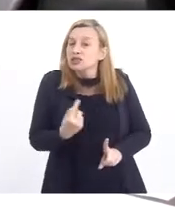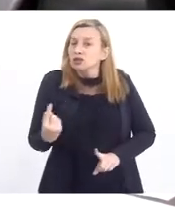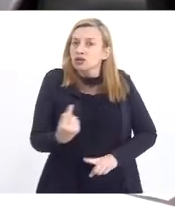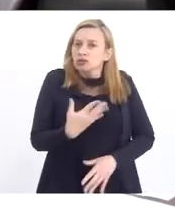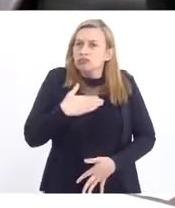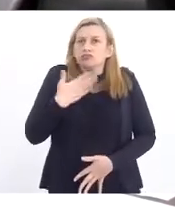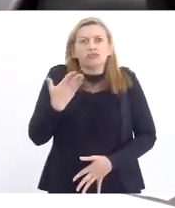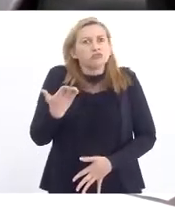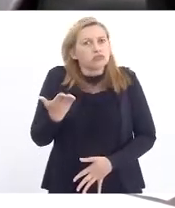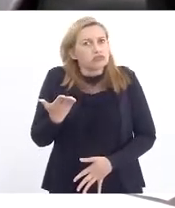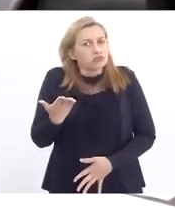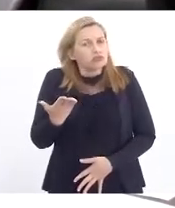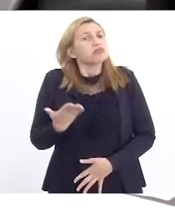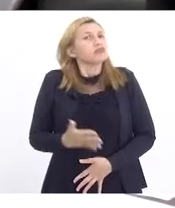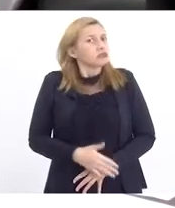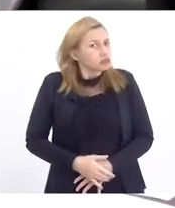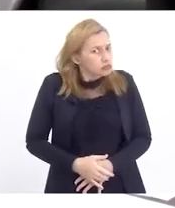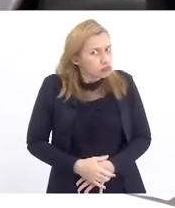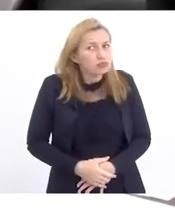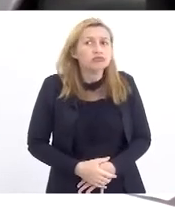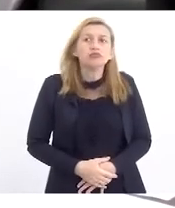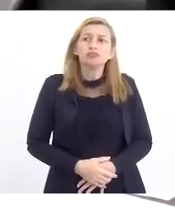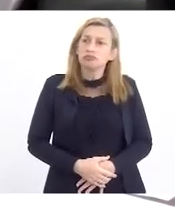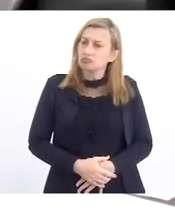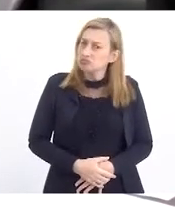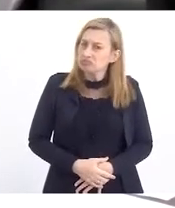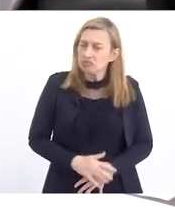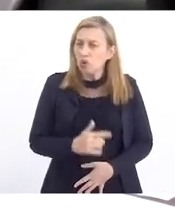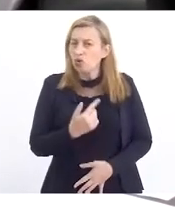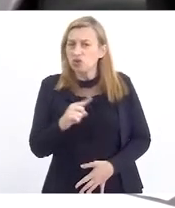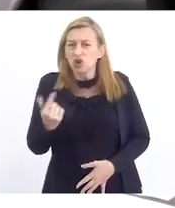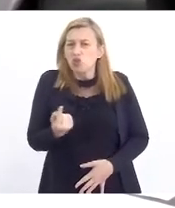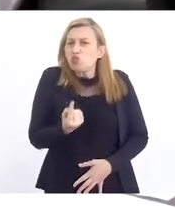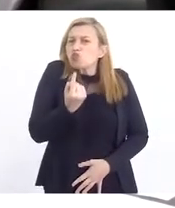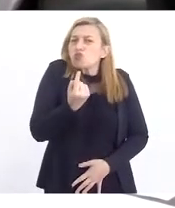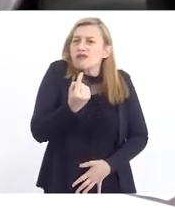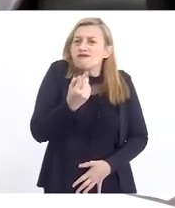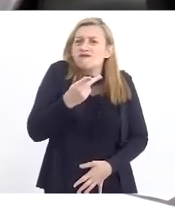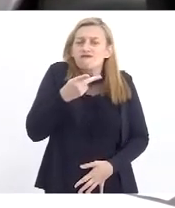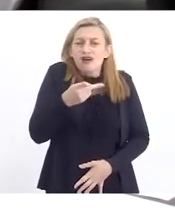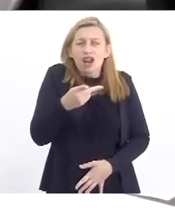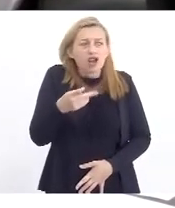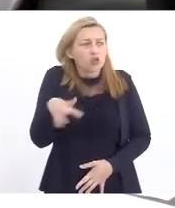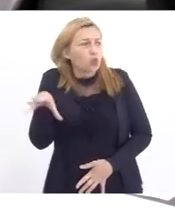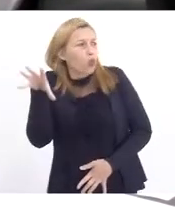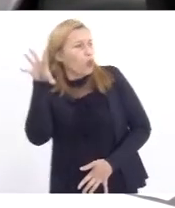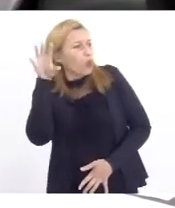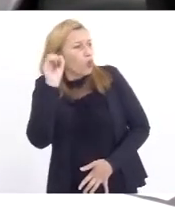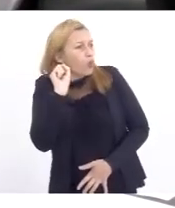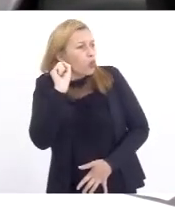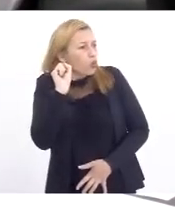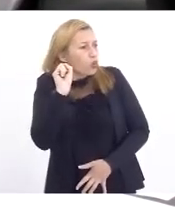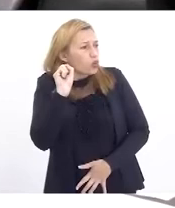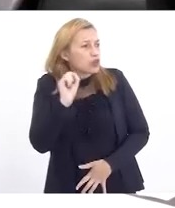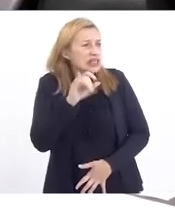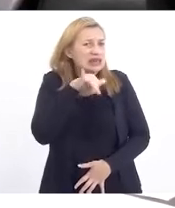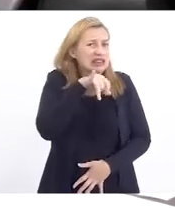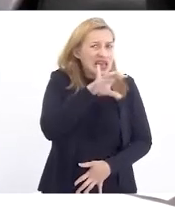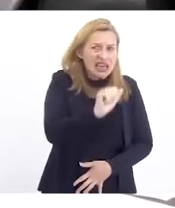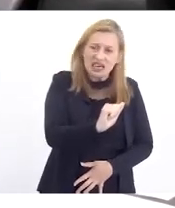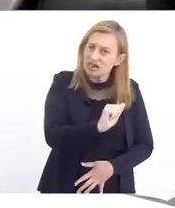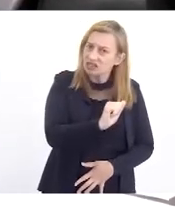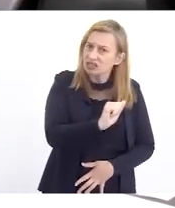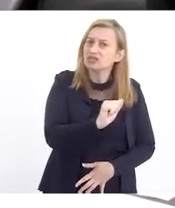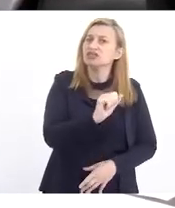surpreendeu. A nós surpreendeu. Não teve uma palavra que eu tenha ouvido do INEA,